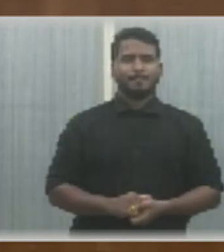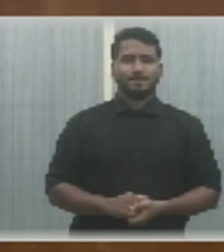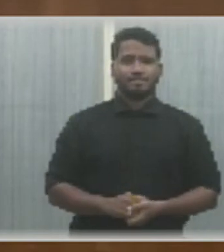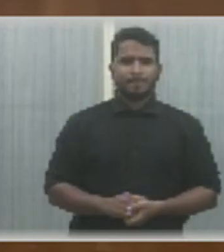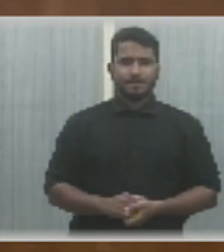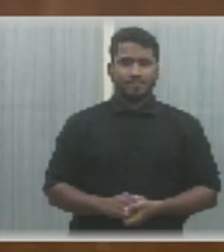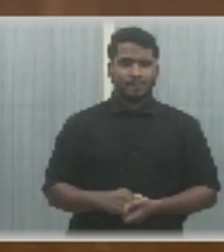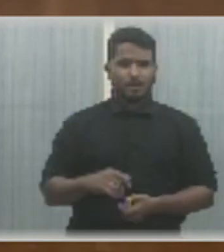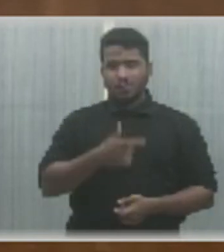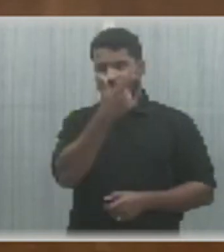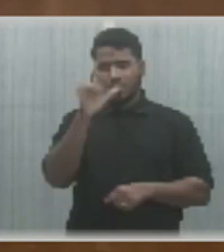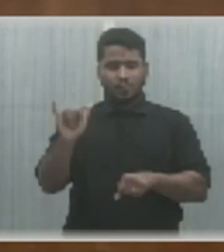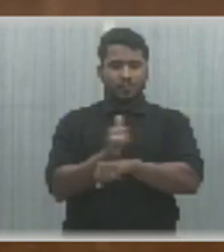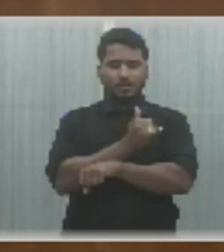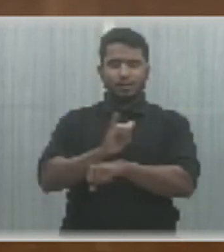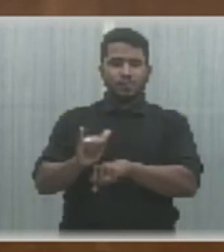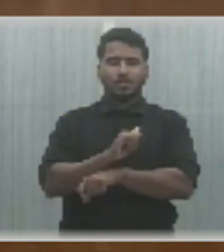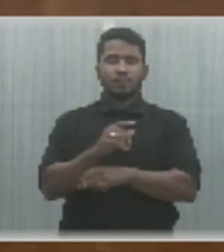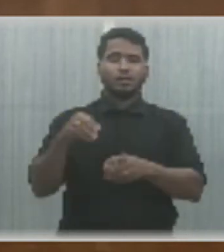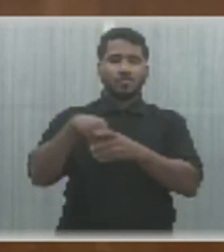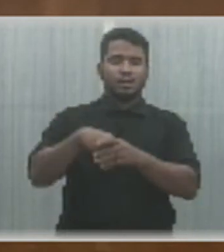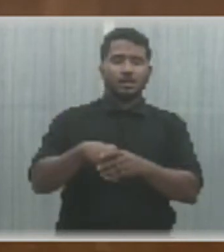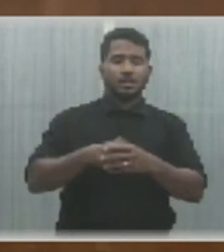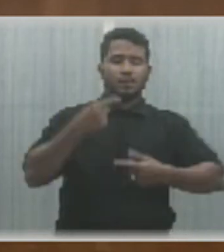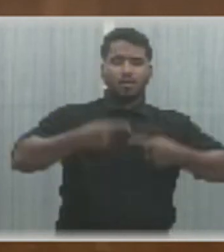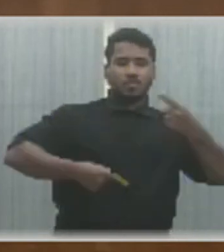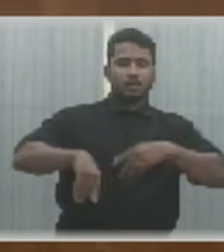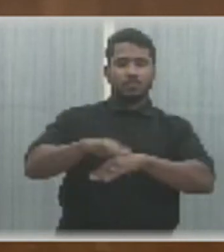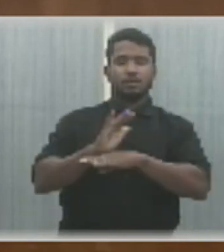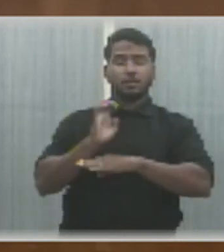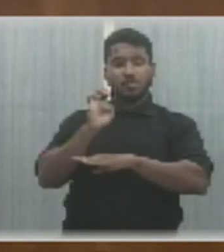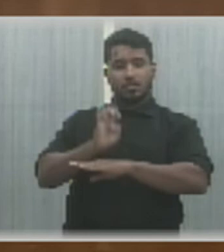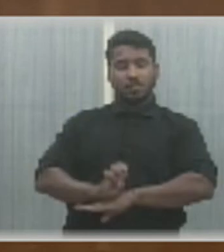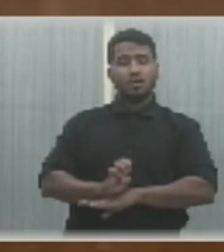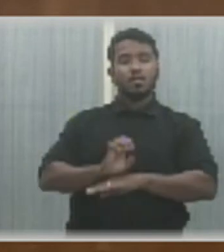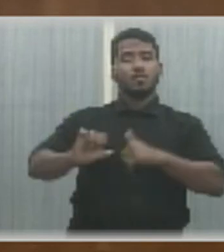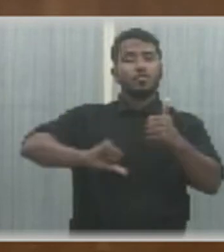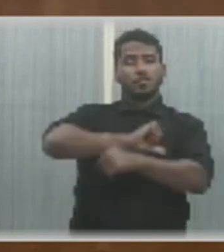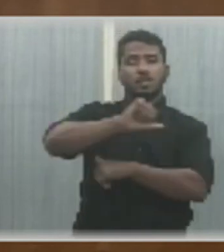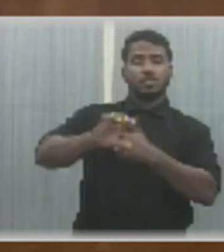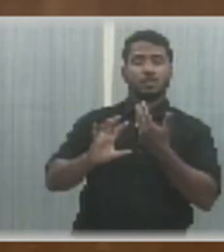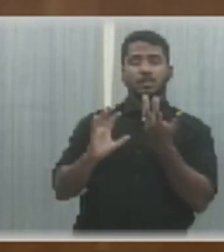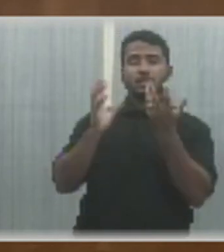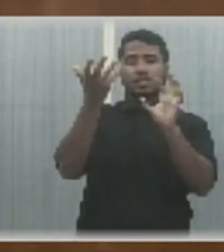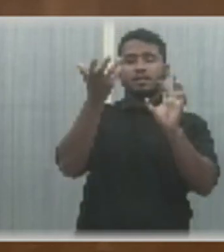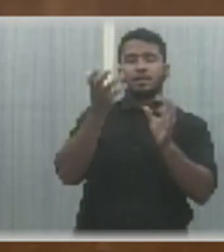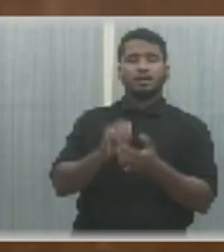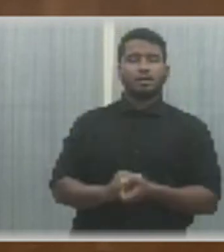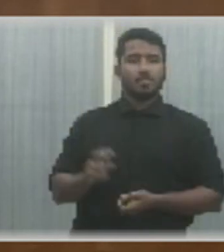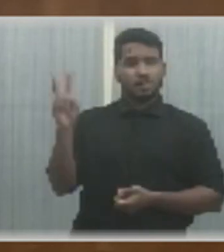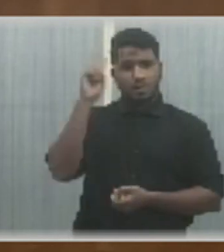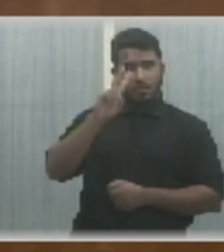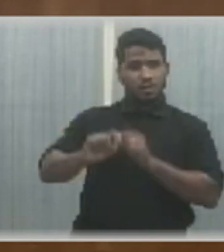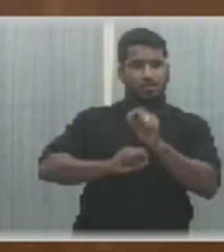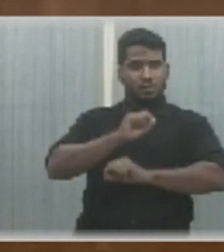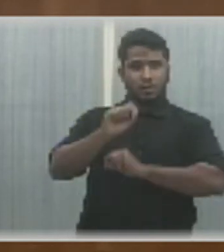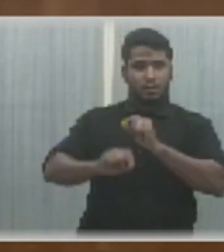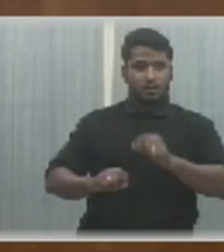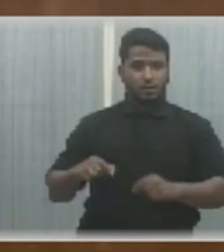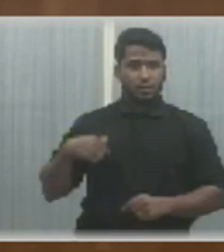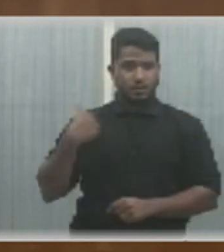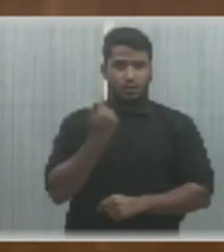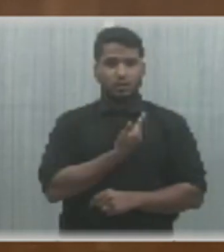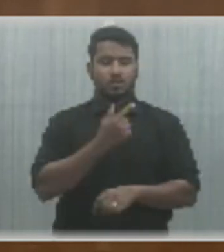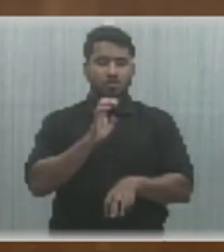adotou outras medidas dentro dessa política estadual sobre a mudança climática. Lembrando que o nosso